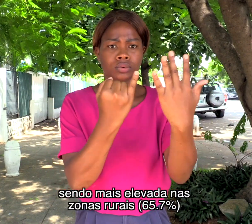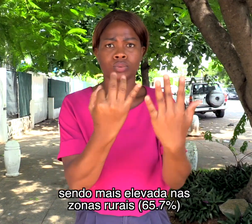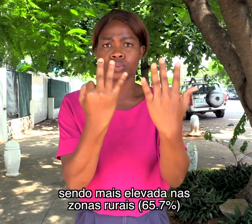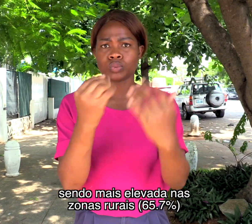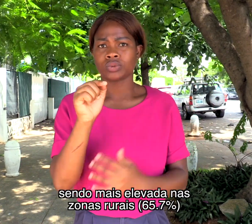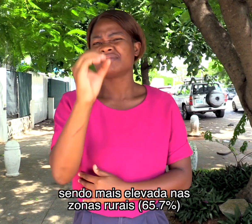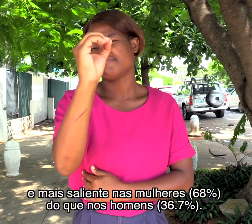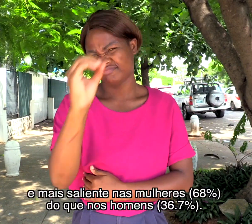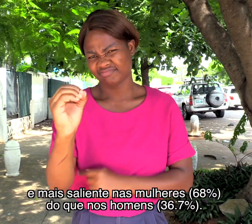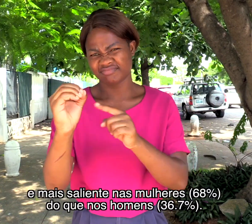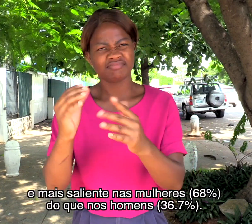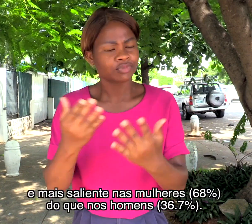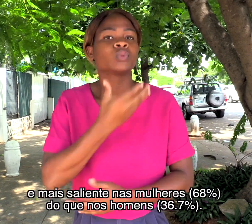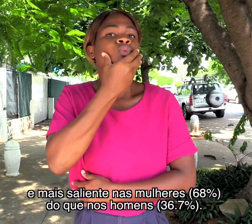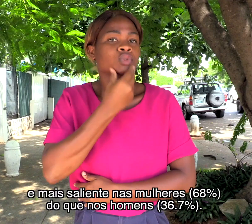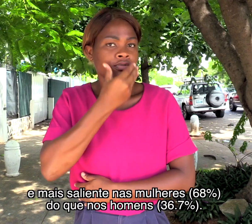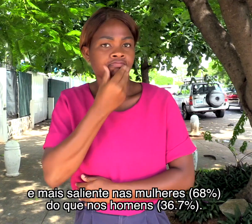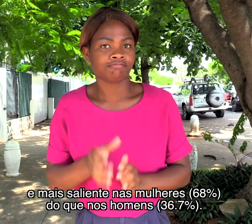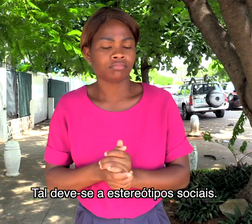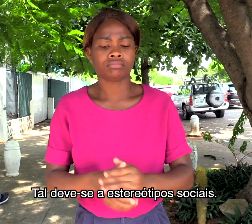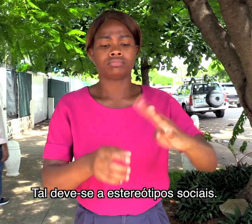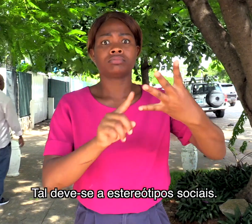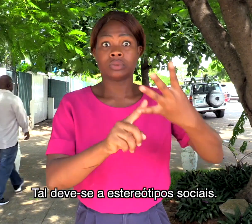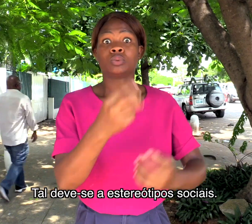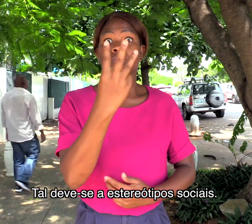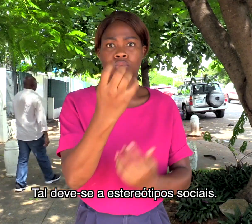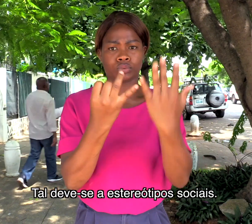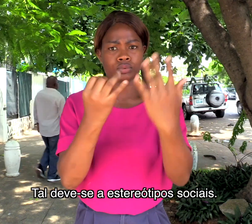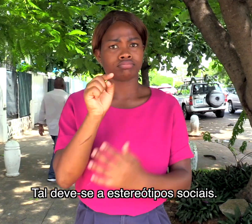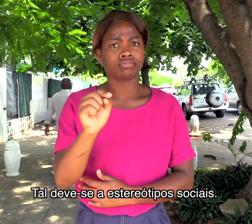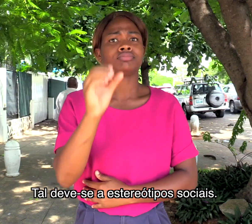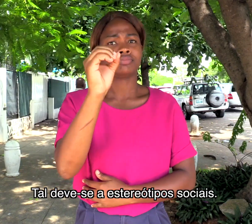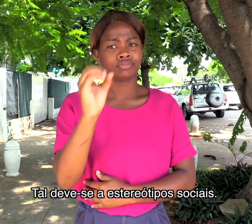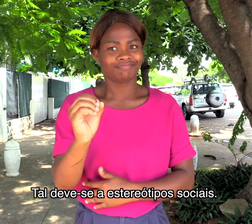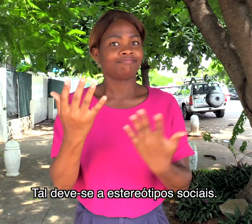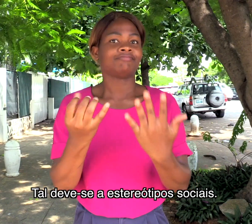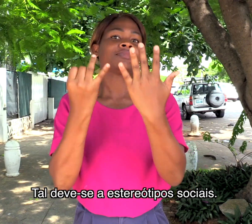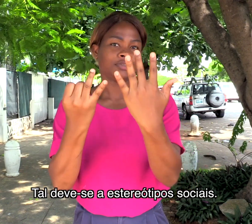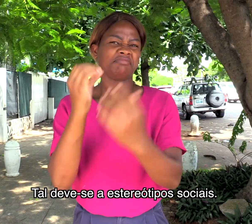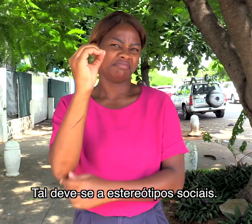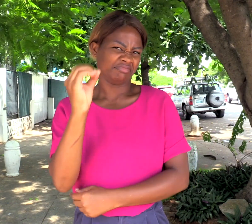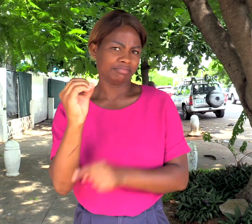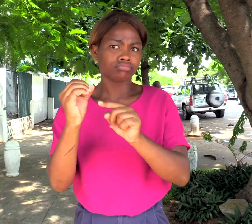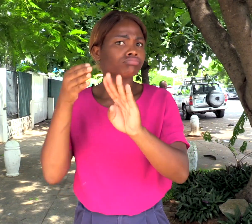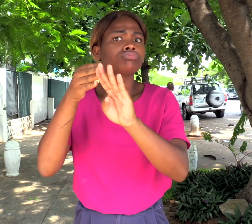rurais e mais saliente nas mulheres do que nos homens. Tal deve-se a estereótipos sociais.